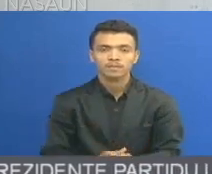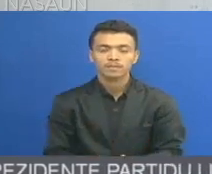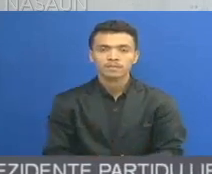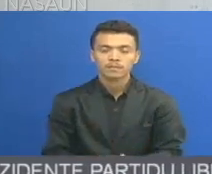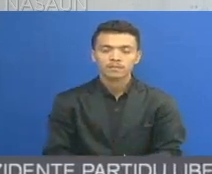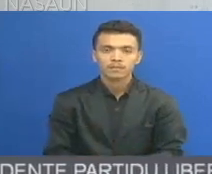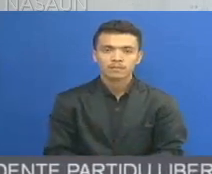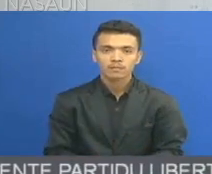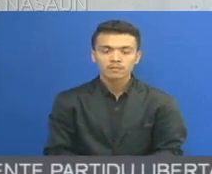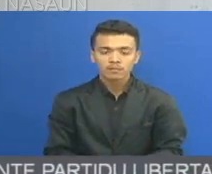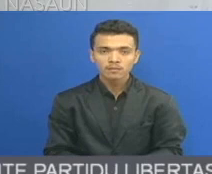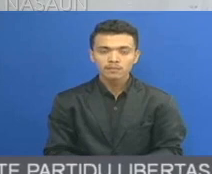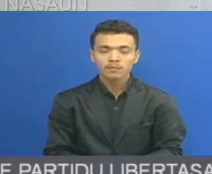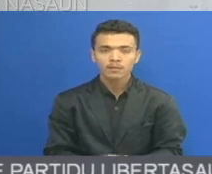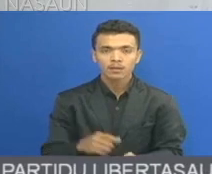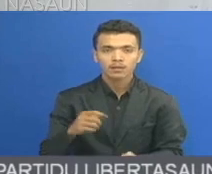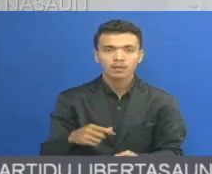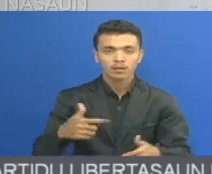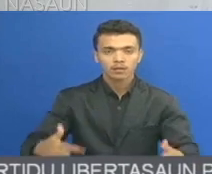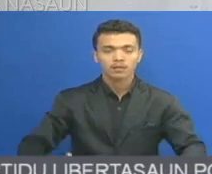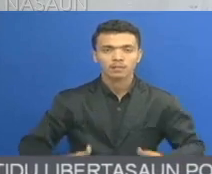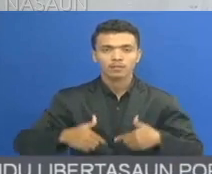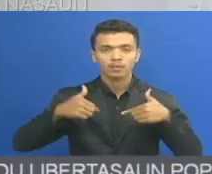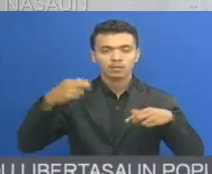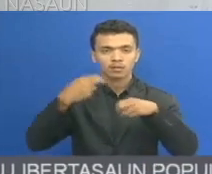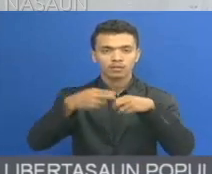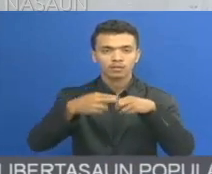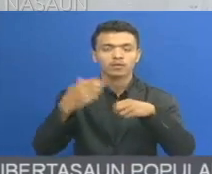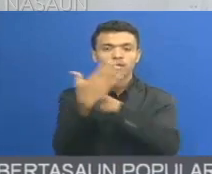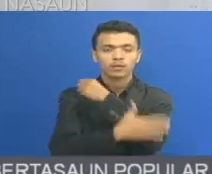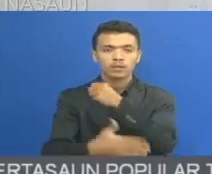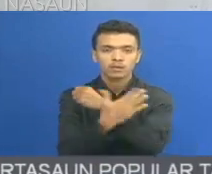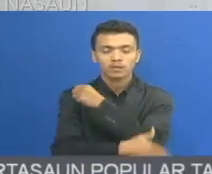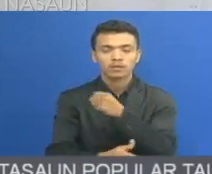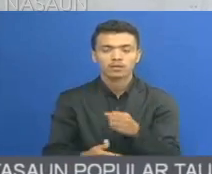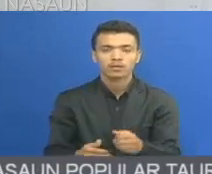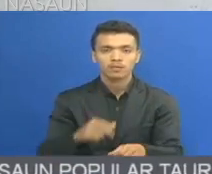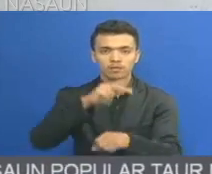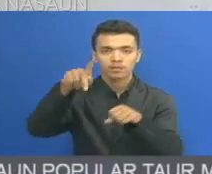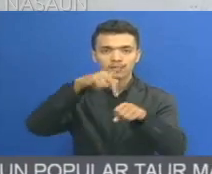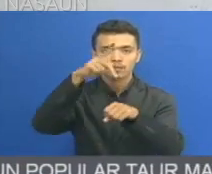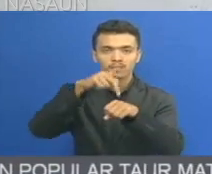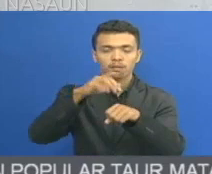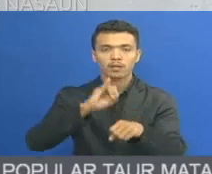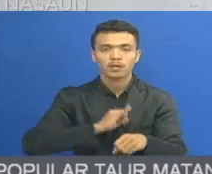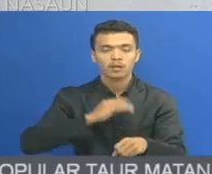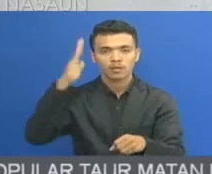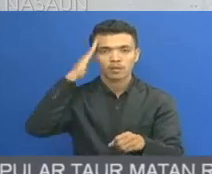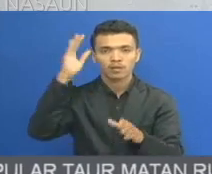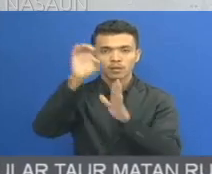minha vida ameaçado e a minha paz raci. Ao ano, Estado